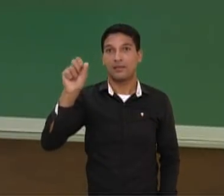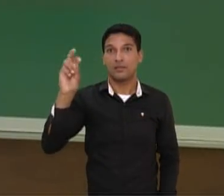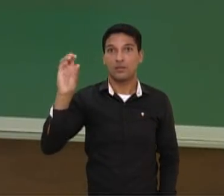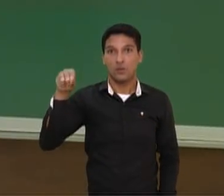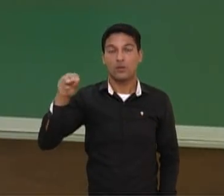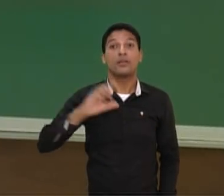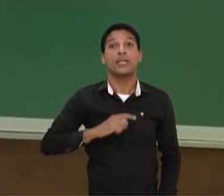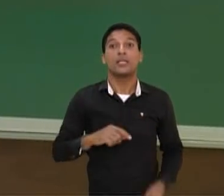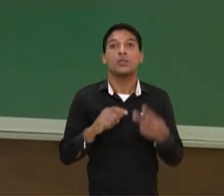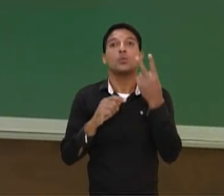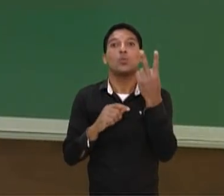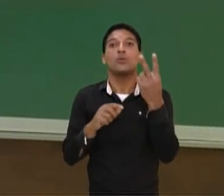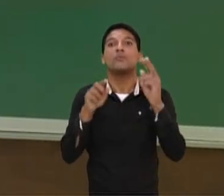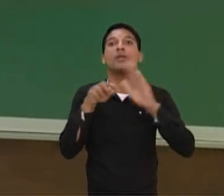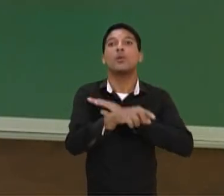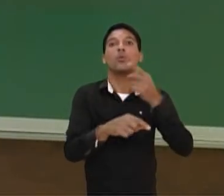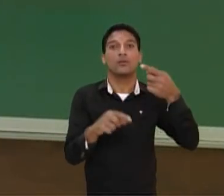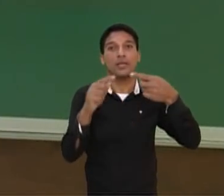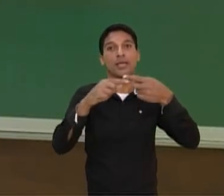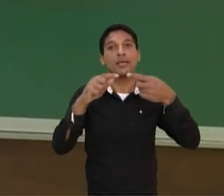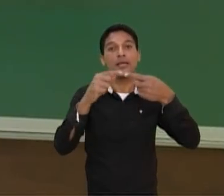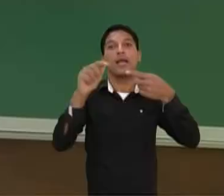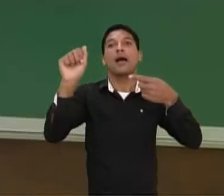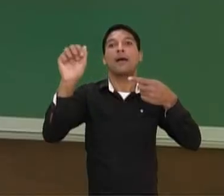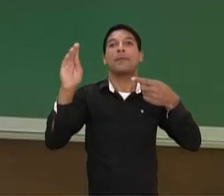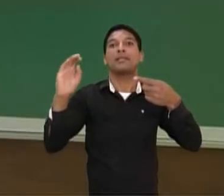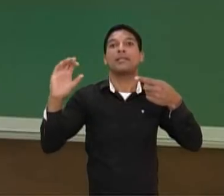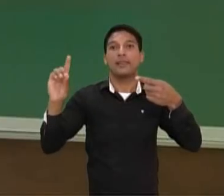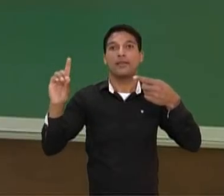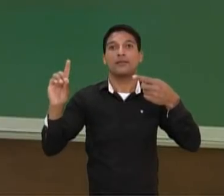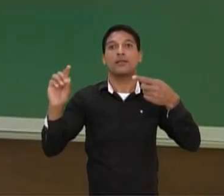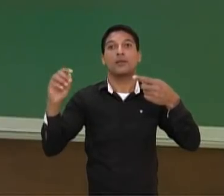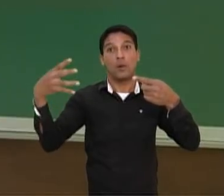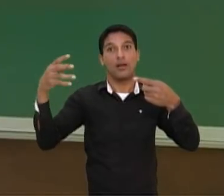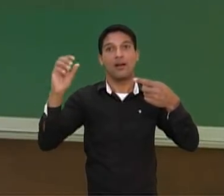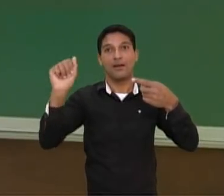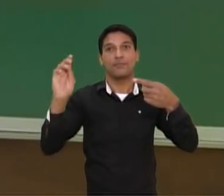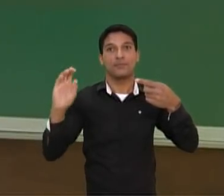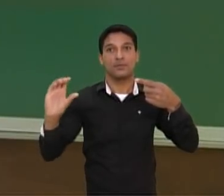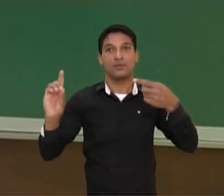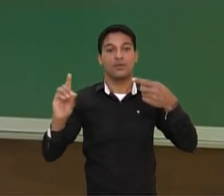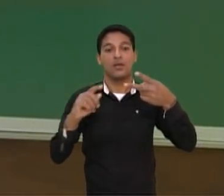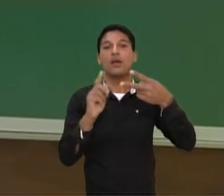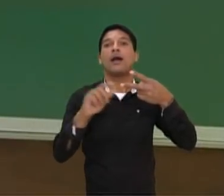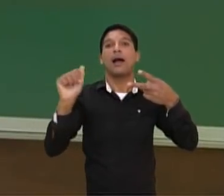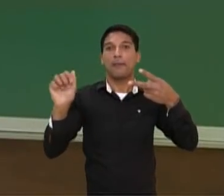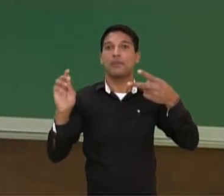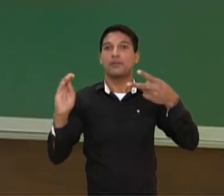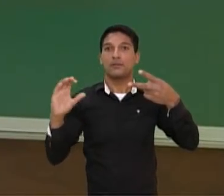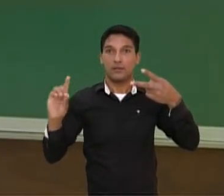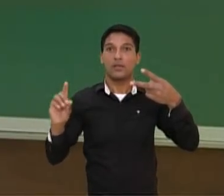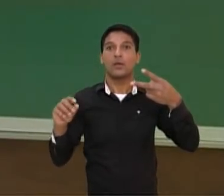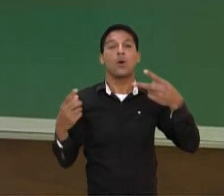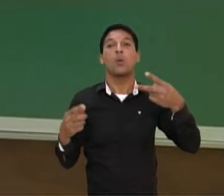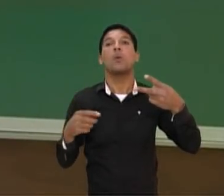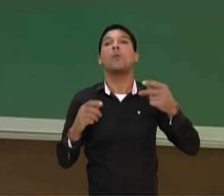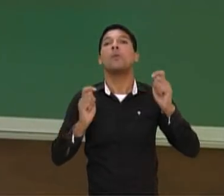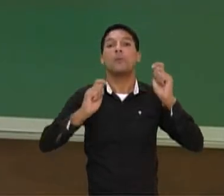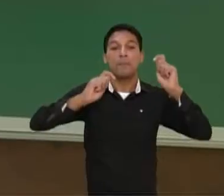opções de respostas, qual é a probabilidade de um aluno chutar as respostas e acertar as 2 questões?